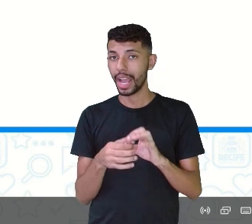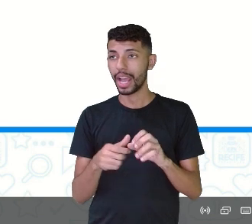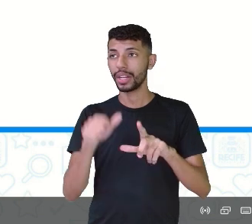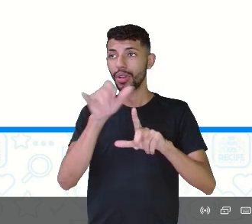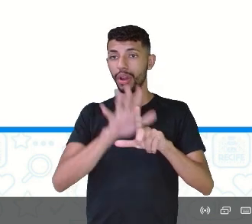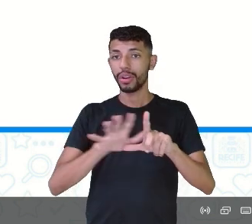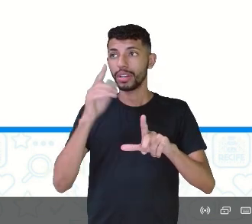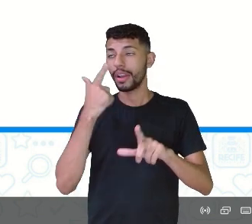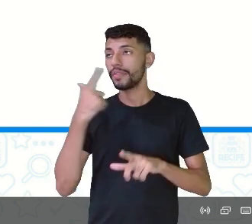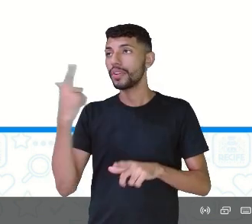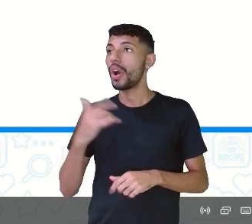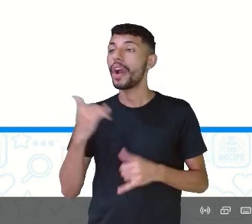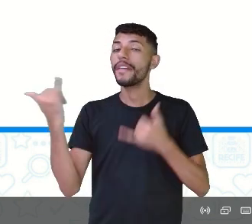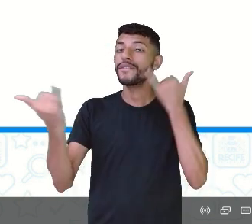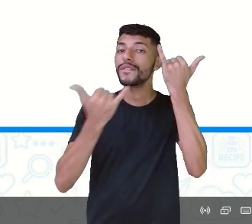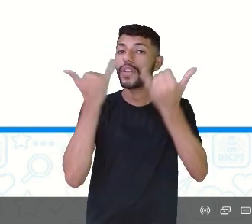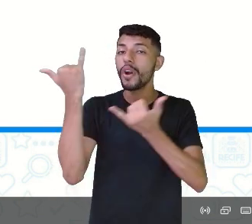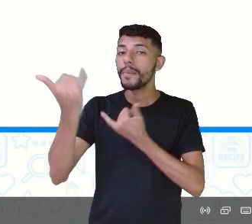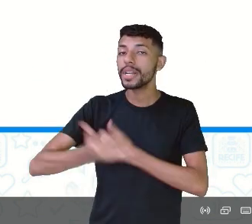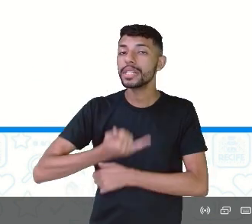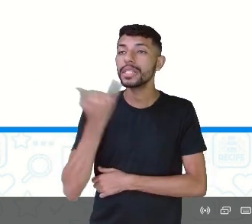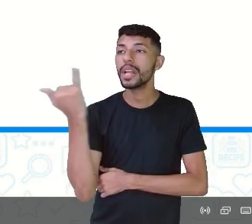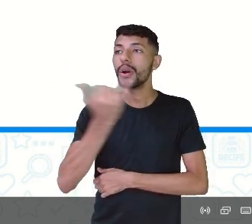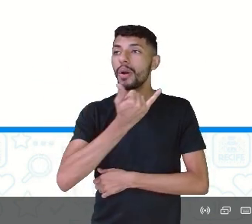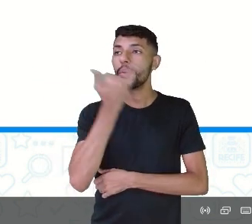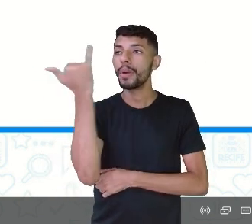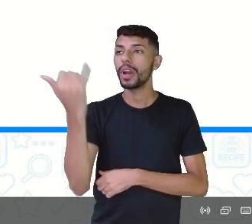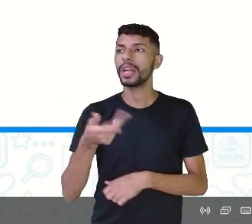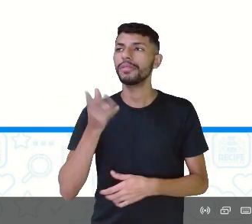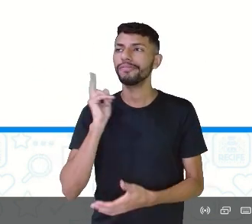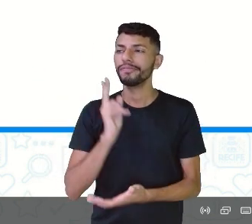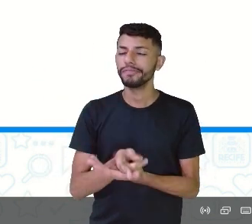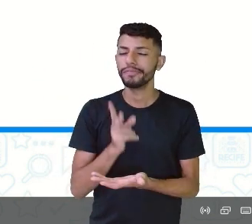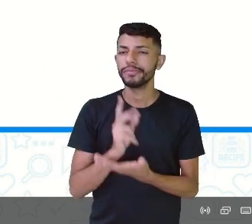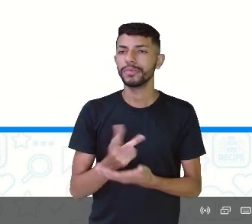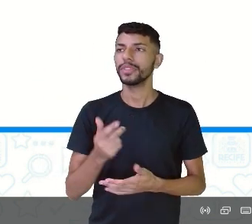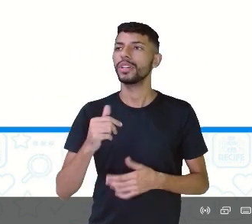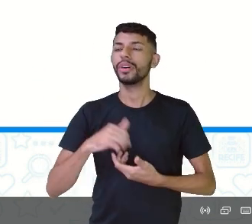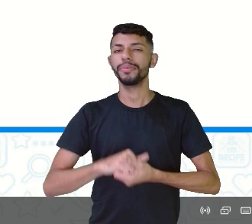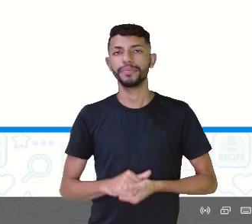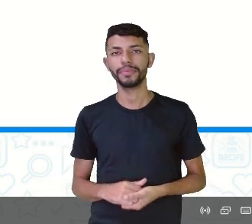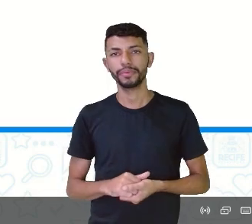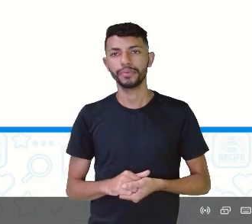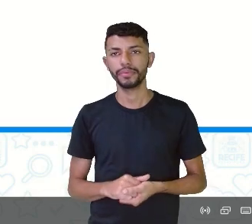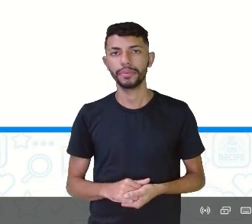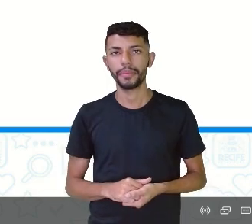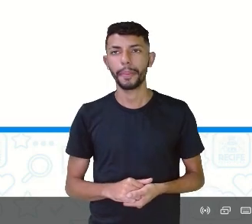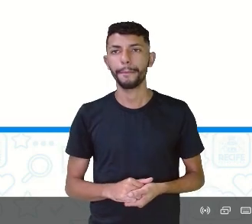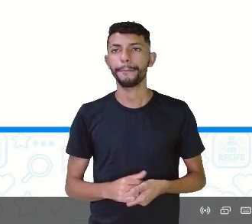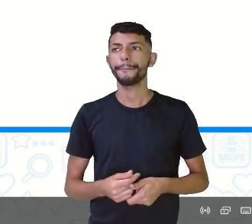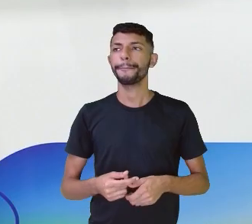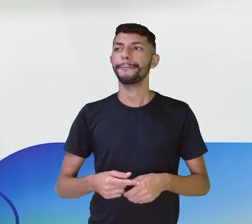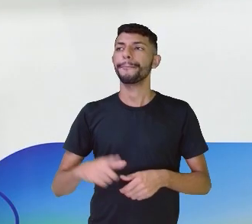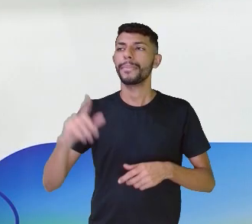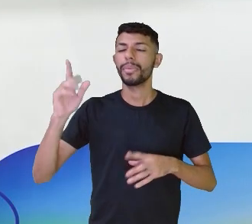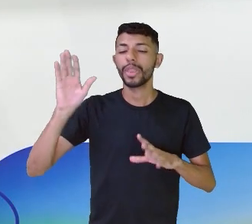Informação importante. Eu sempre falo, não me canso e repetirei. Todas